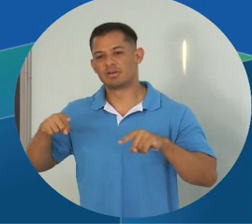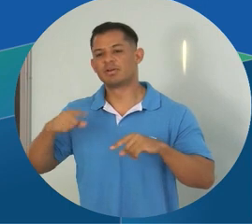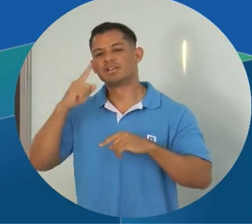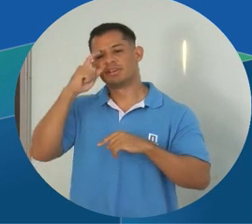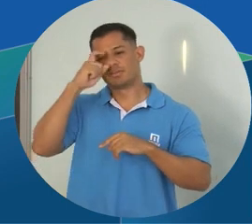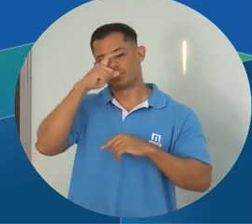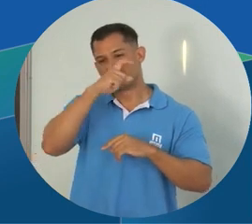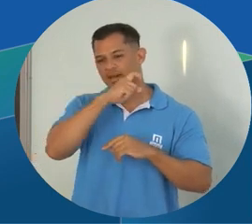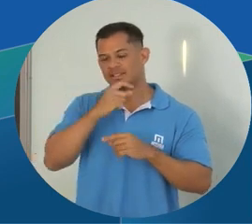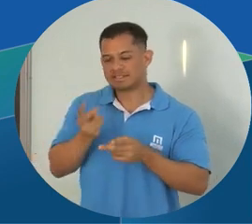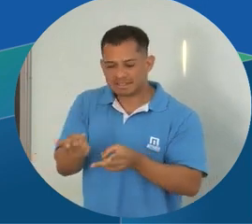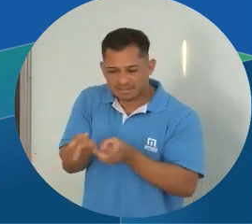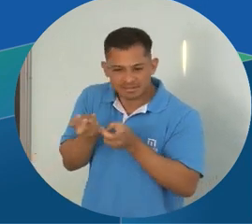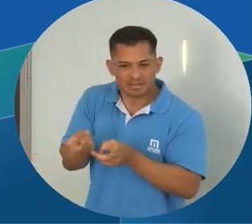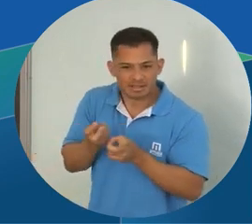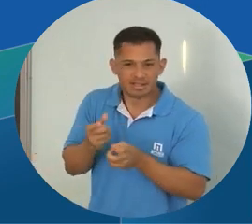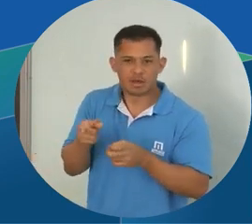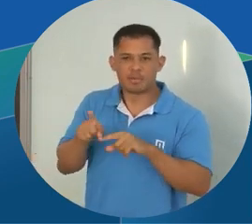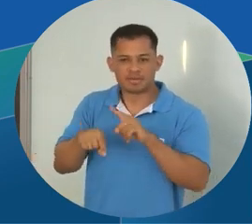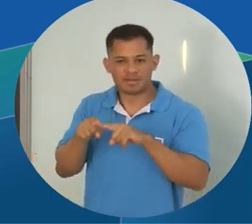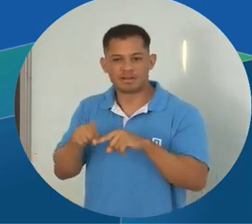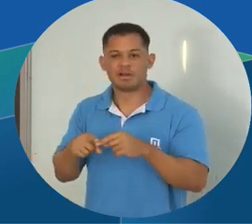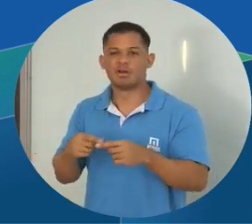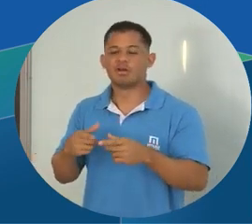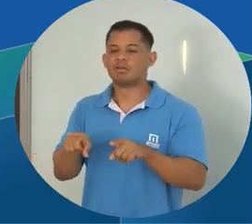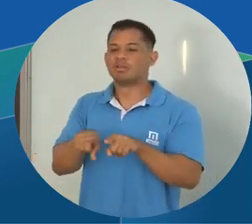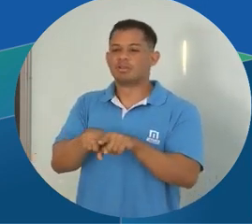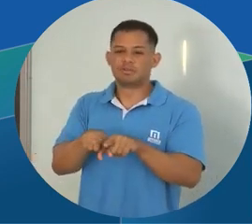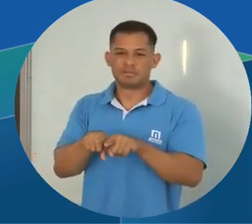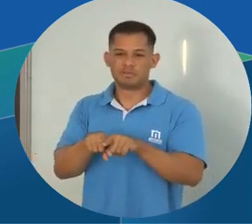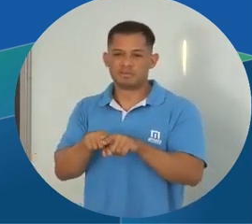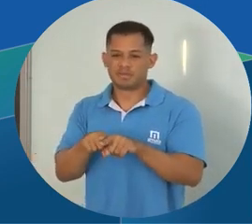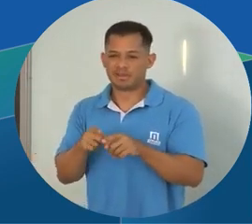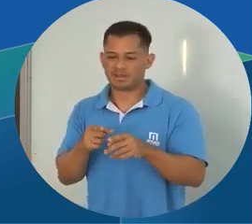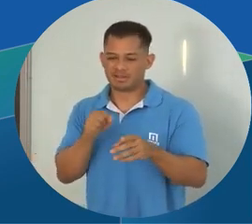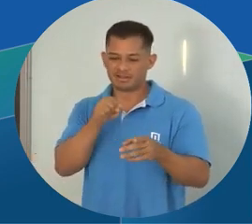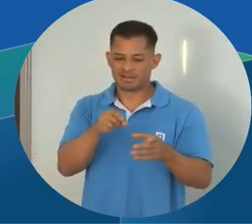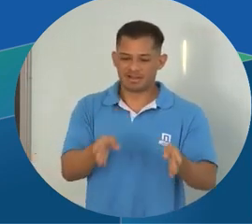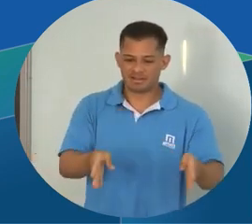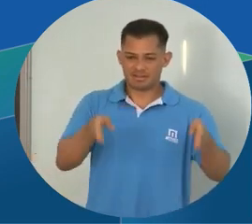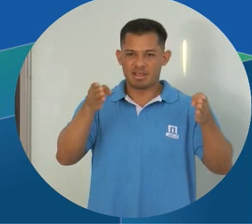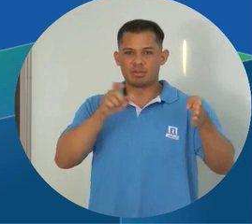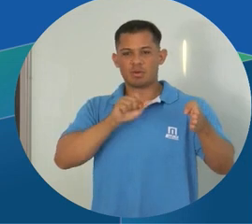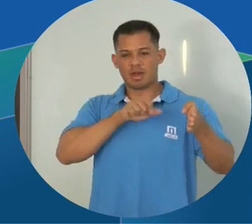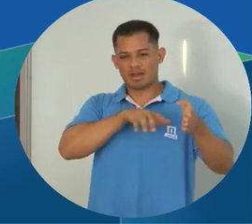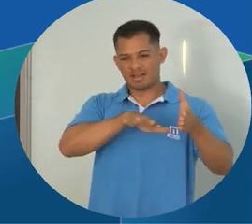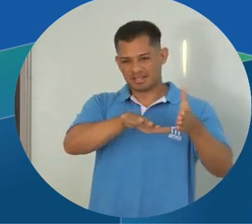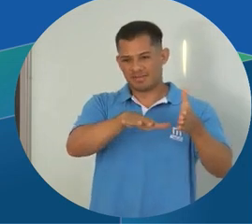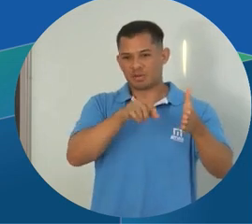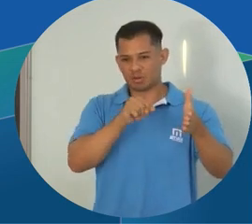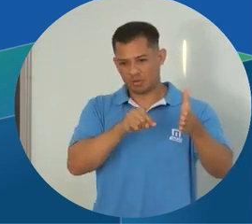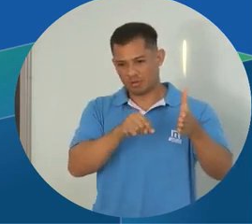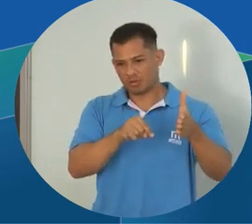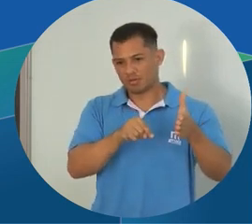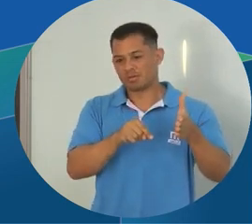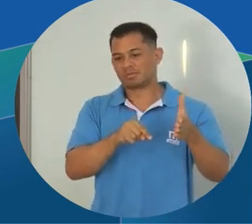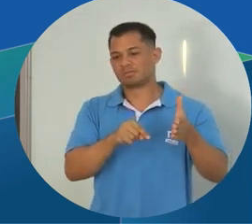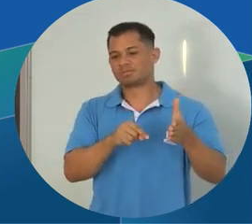extrair aquele material e reproduzir as condições dele no reservatório para que fosse